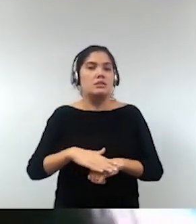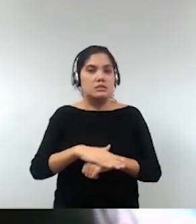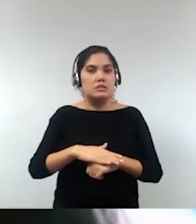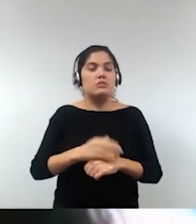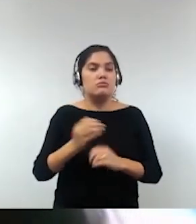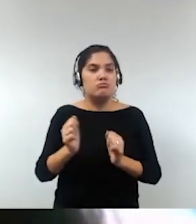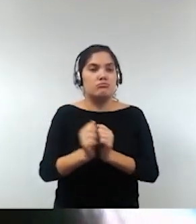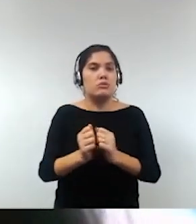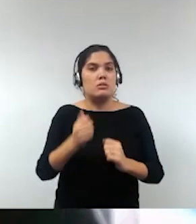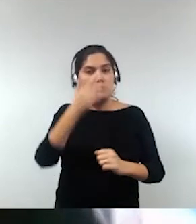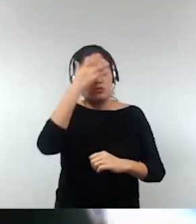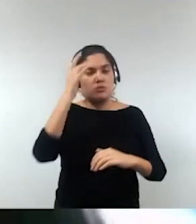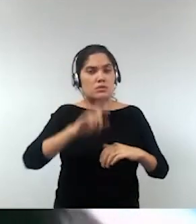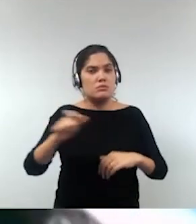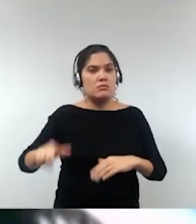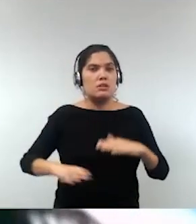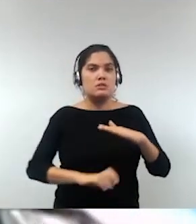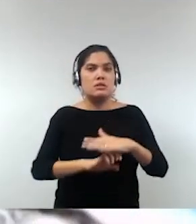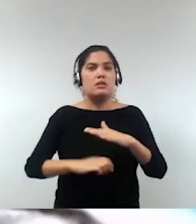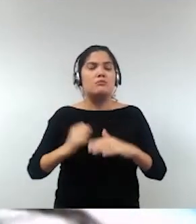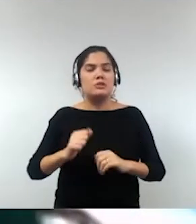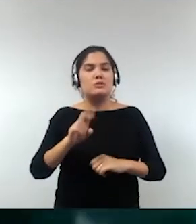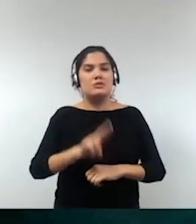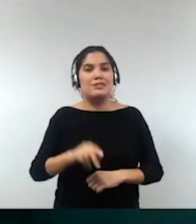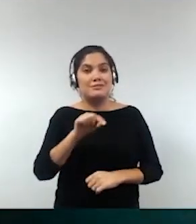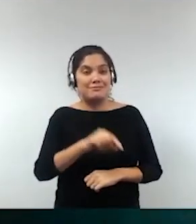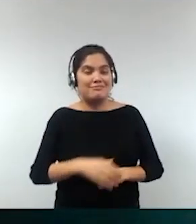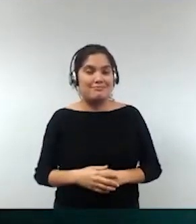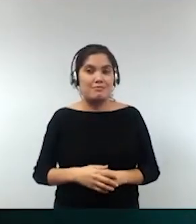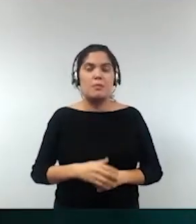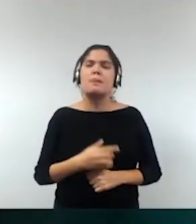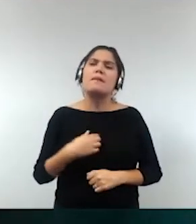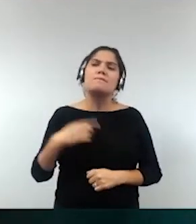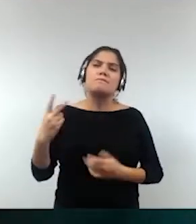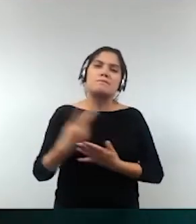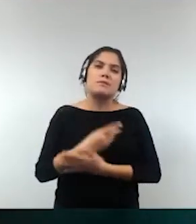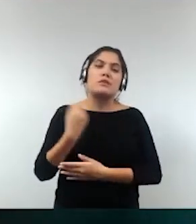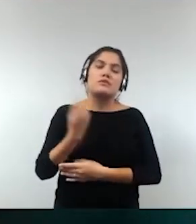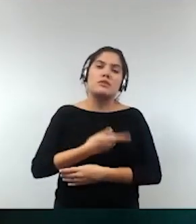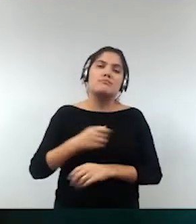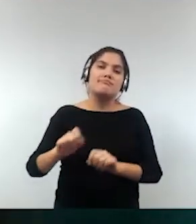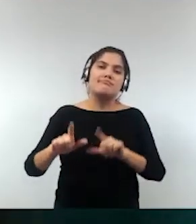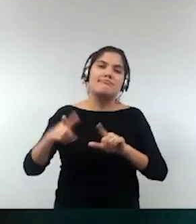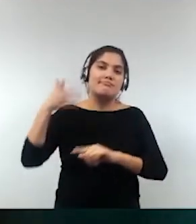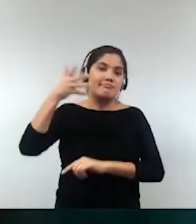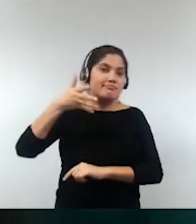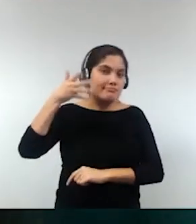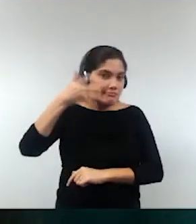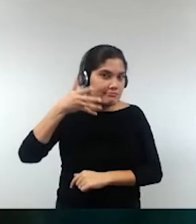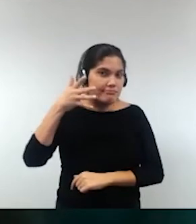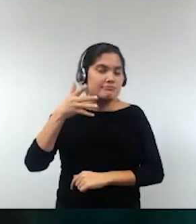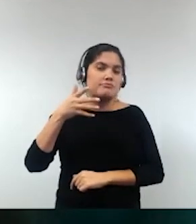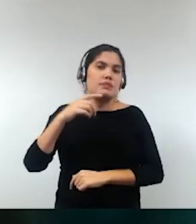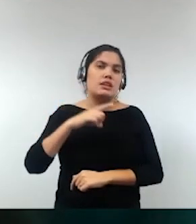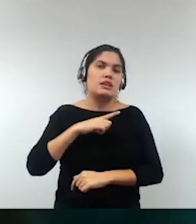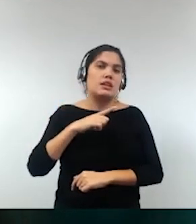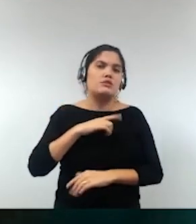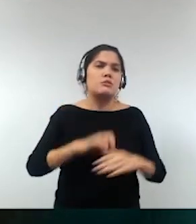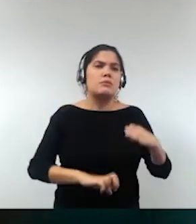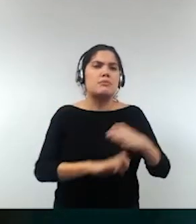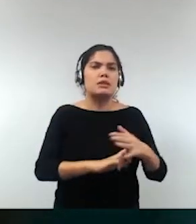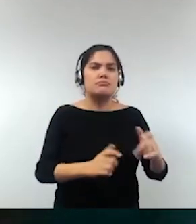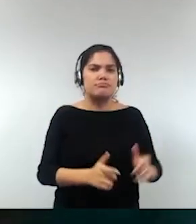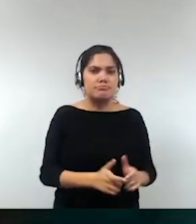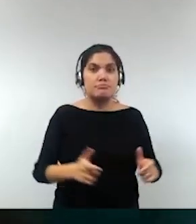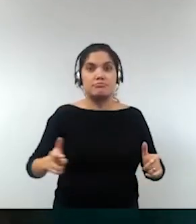eles falam, mas a gente pode usar isso. A gente estava num painel, mas a pequena e média empresa